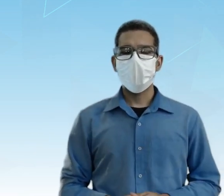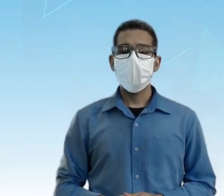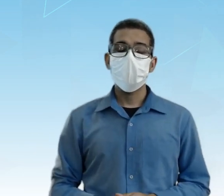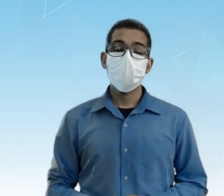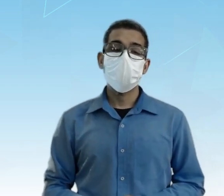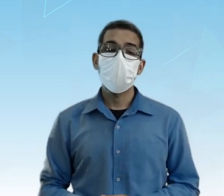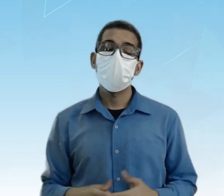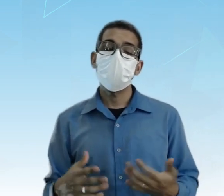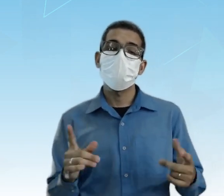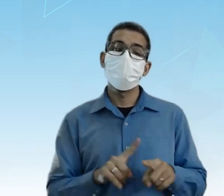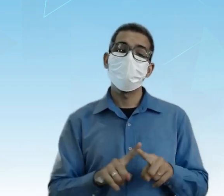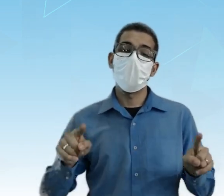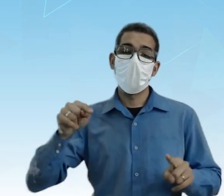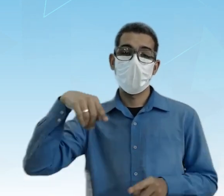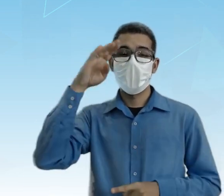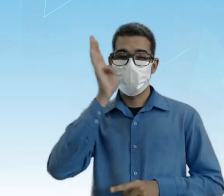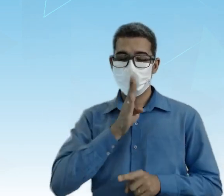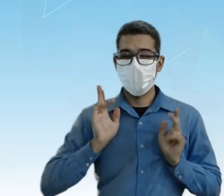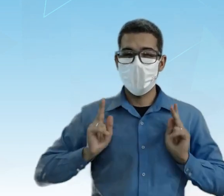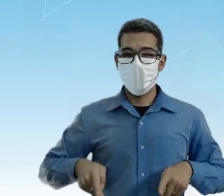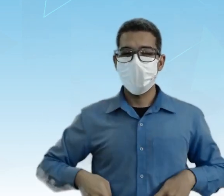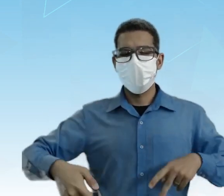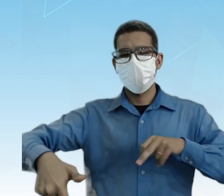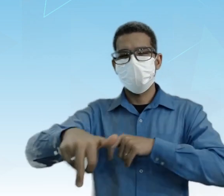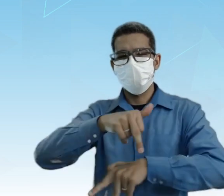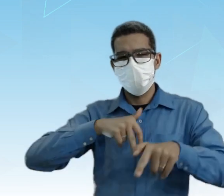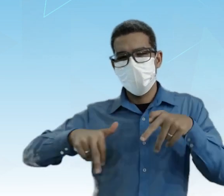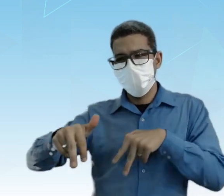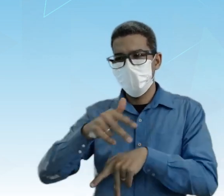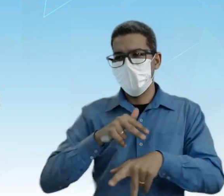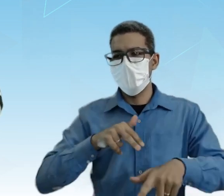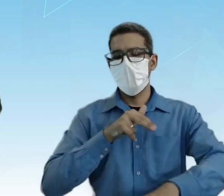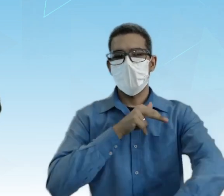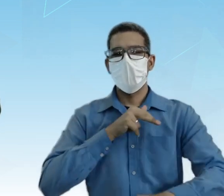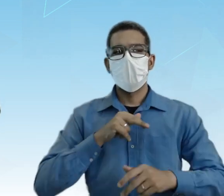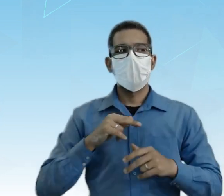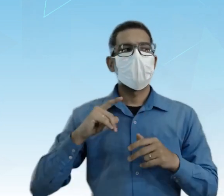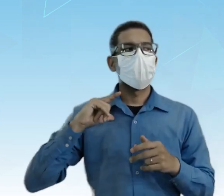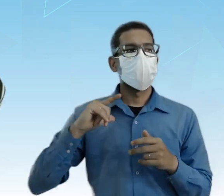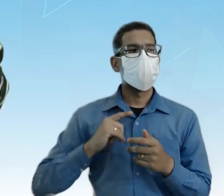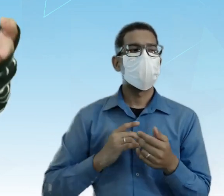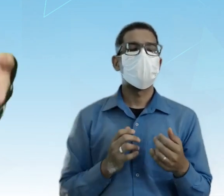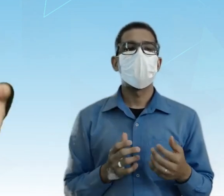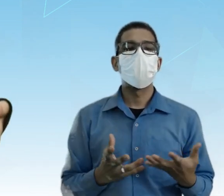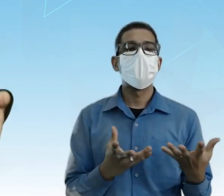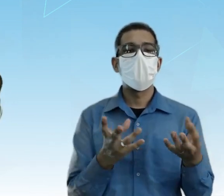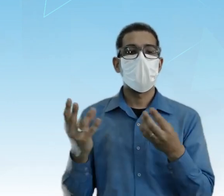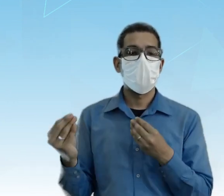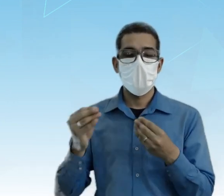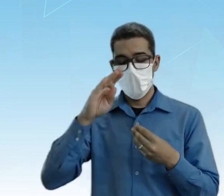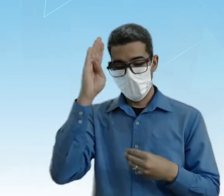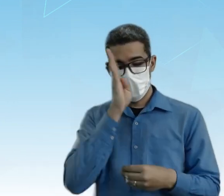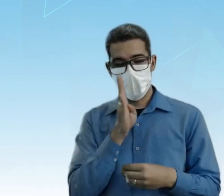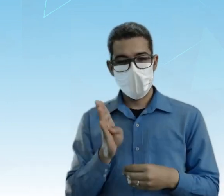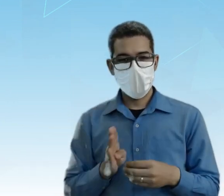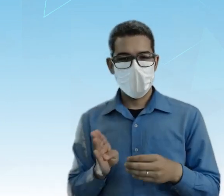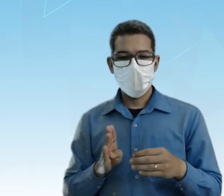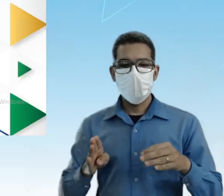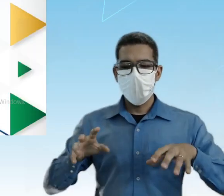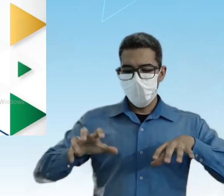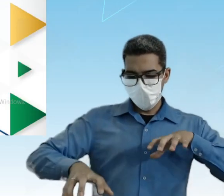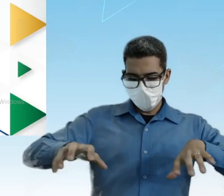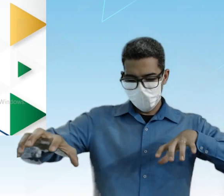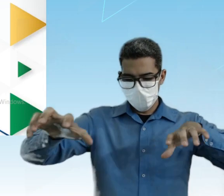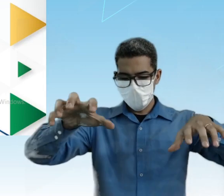Apesar de ser um país muito populoso, com a população absoluta, o Brasil é pouco